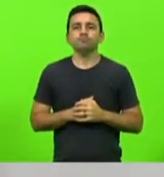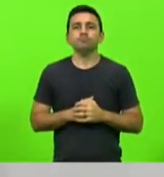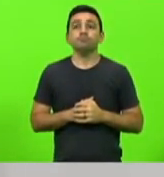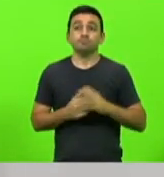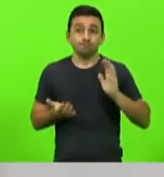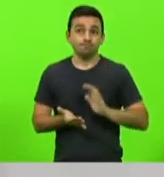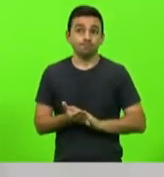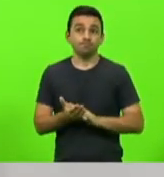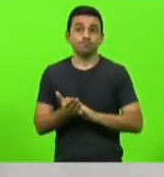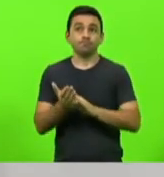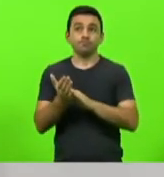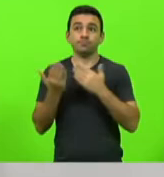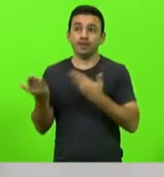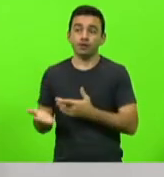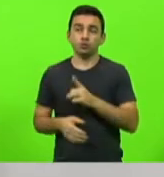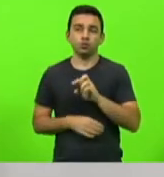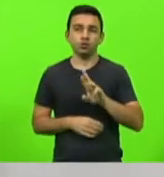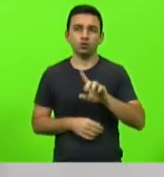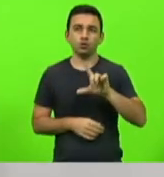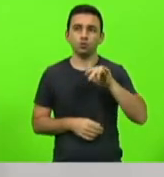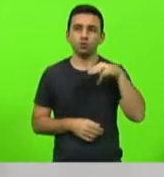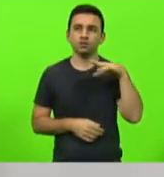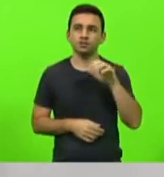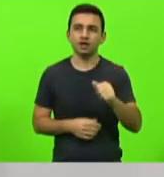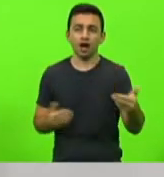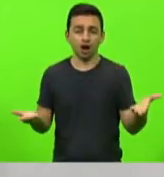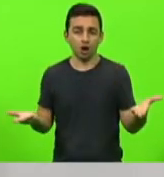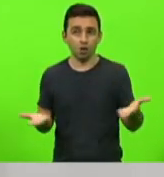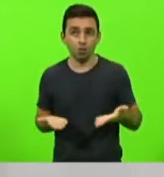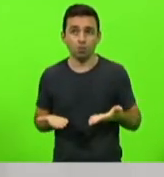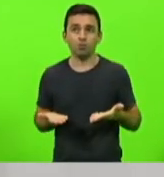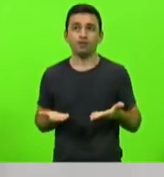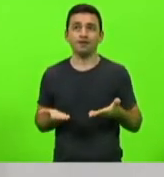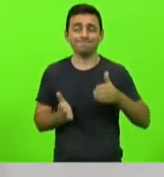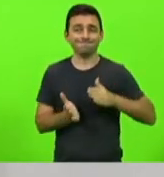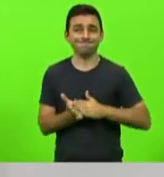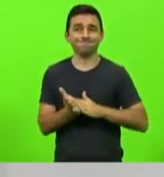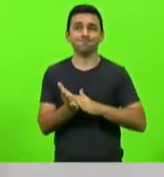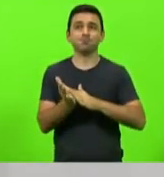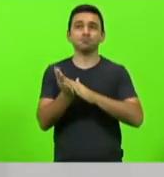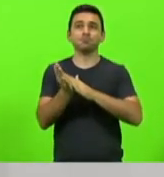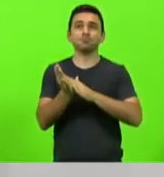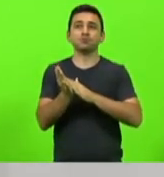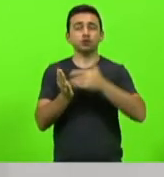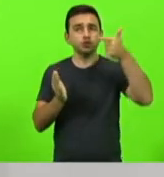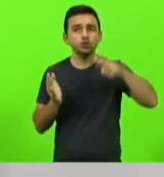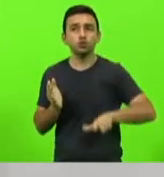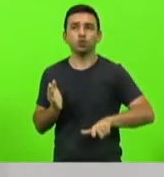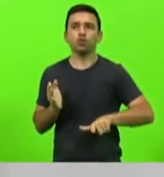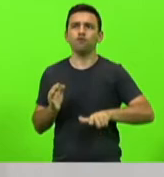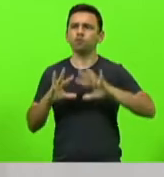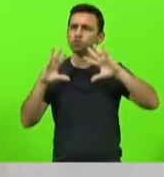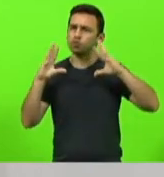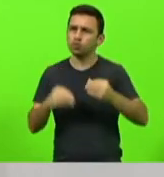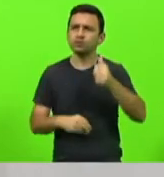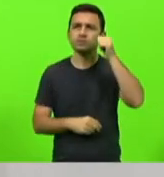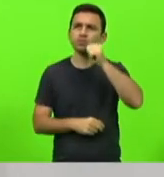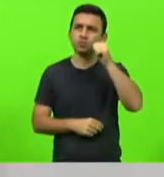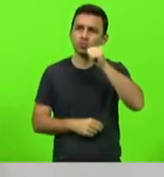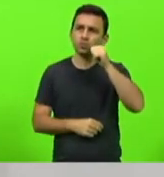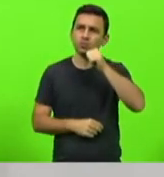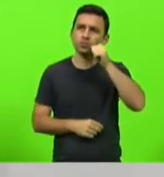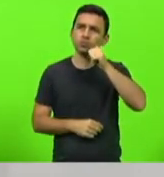Parabenizando a doutora Lúcia, eu, nesse momento, parabenizo e reitero a todas vocês, mulheres,